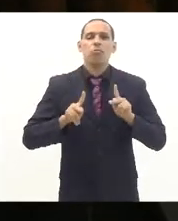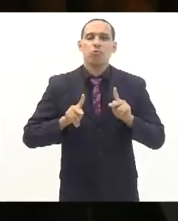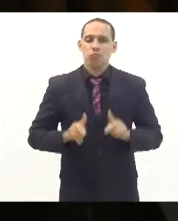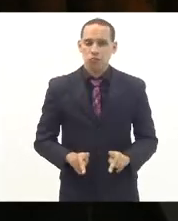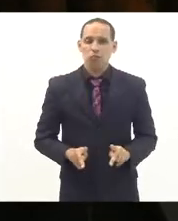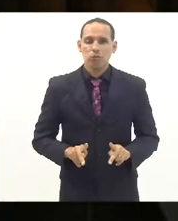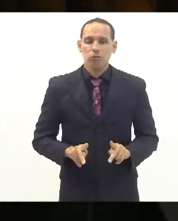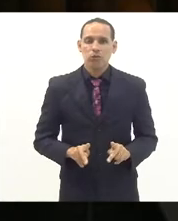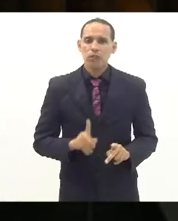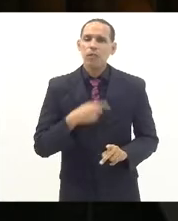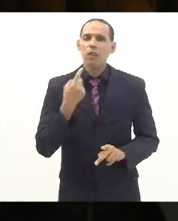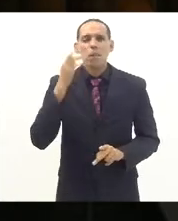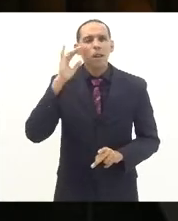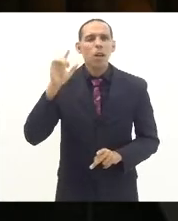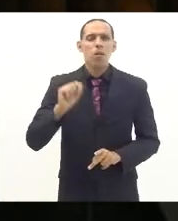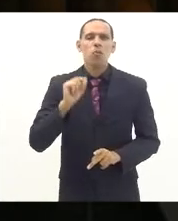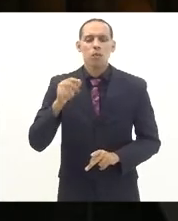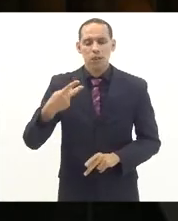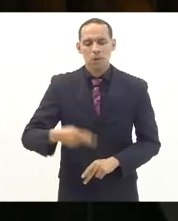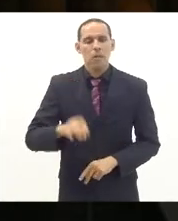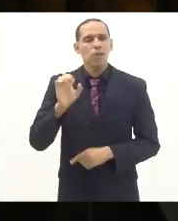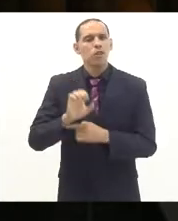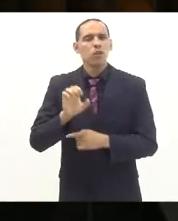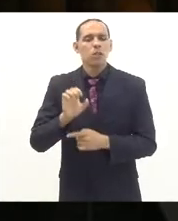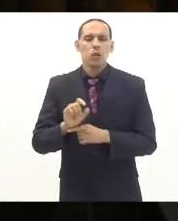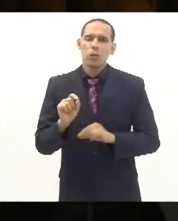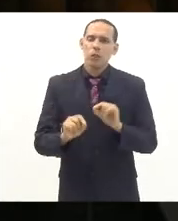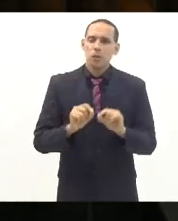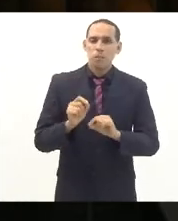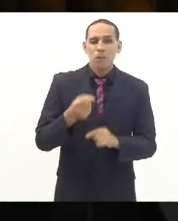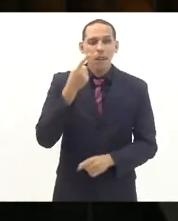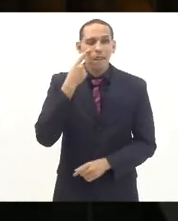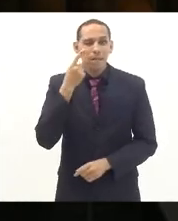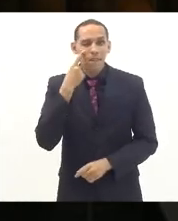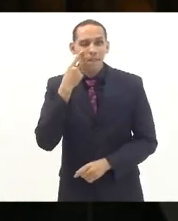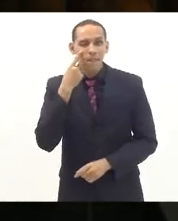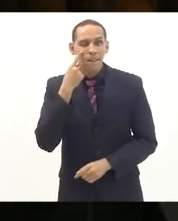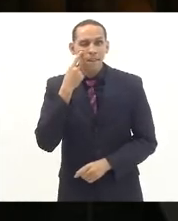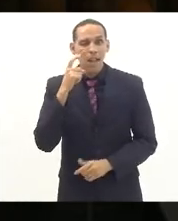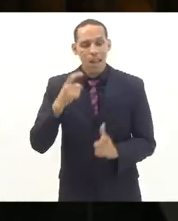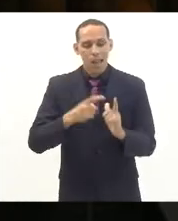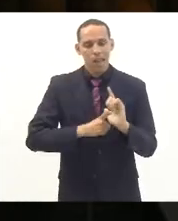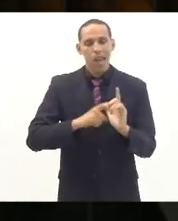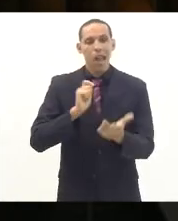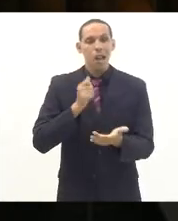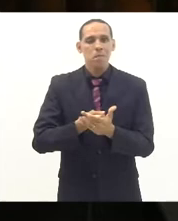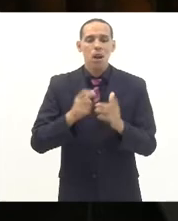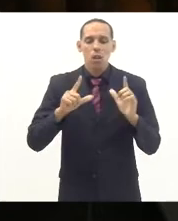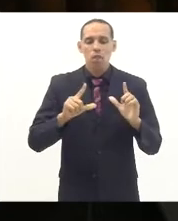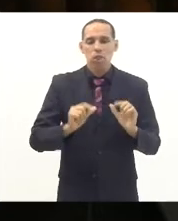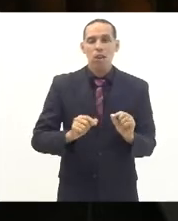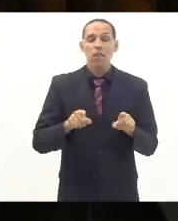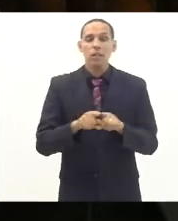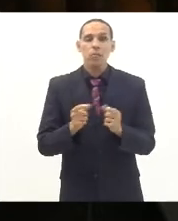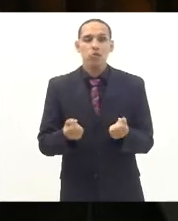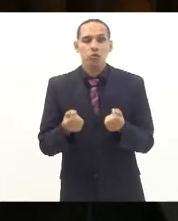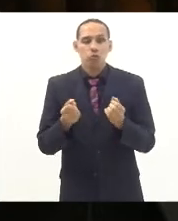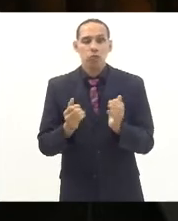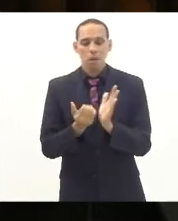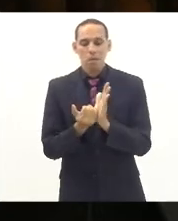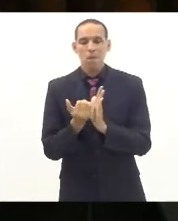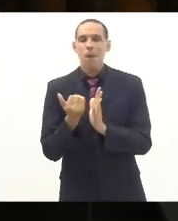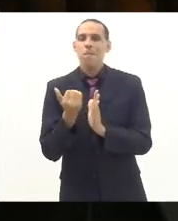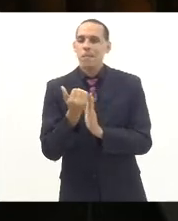quando a gente imagina para o nosso Estado do Rio de Janeiro quando a gente vê o alívio no pagamento da dívida com o crescimento da receita corrente